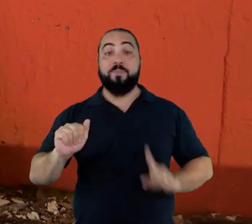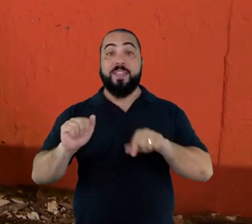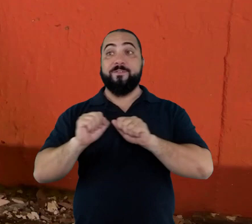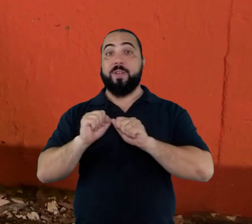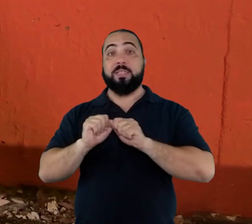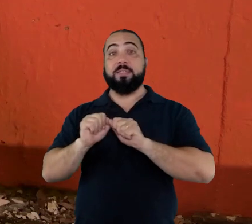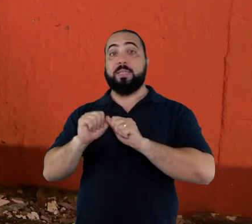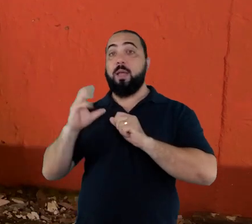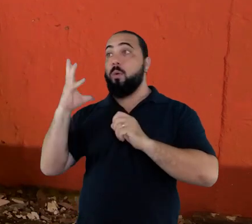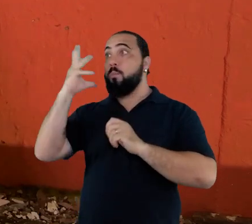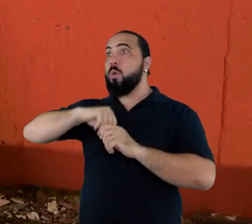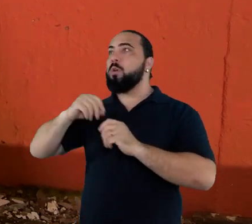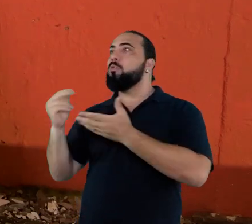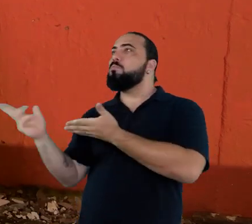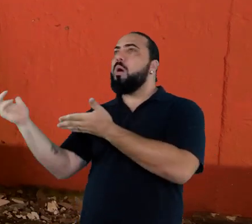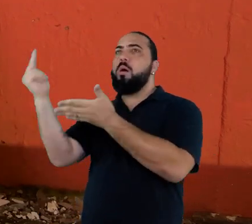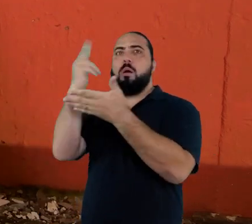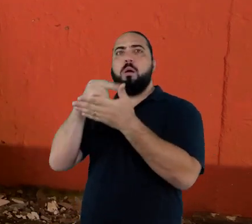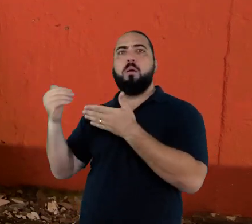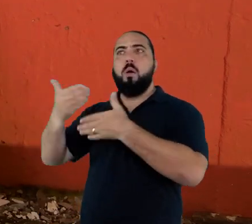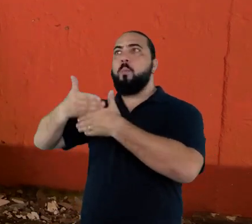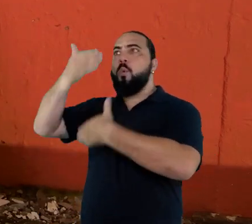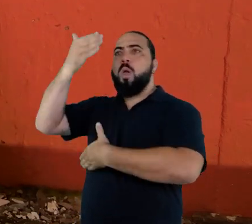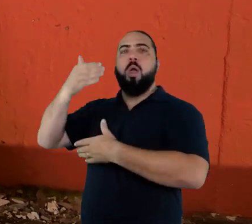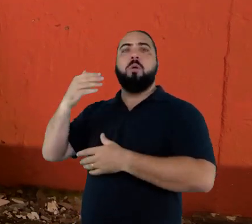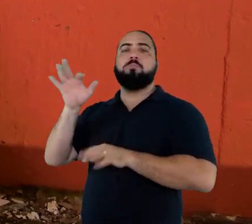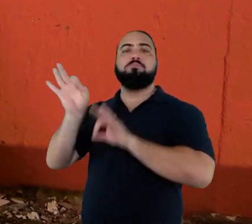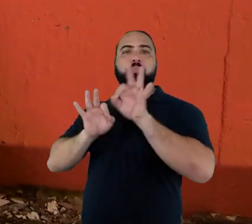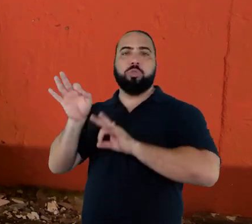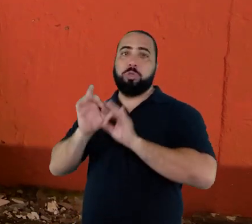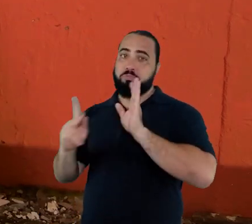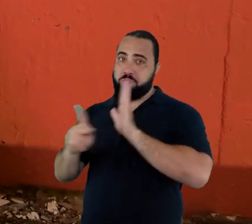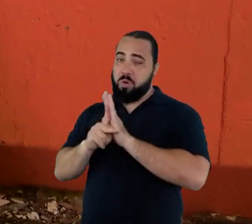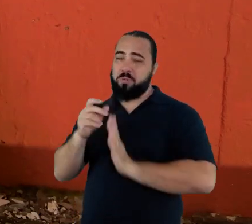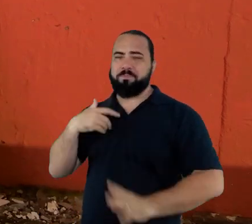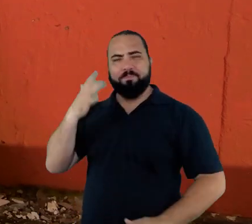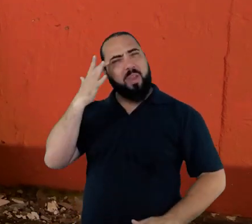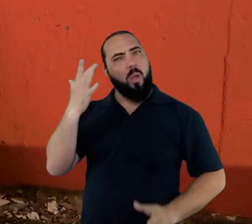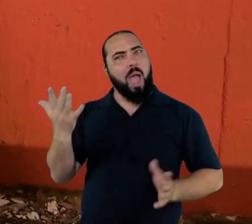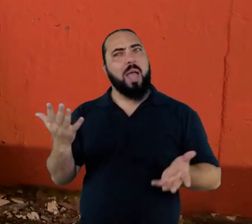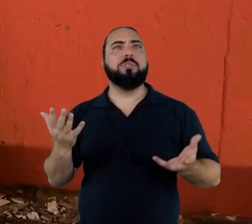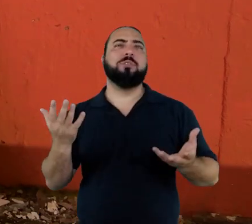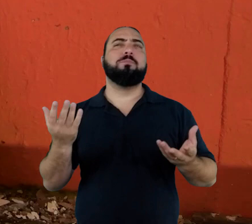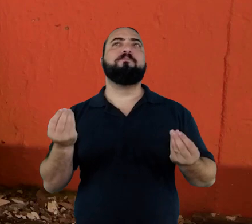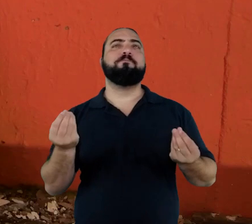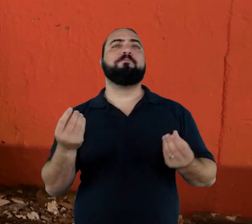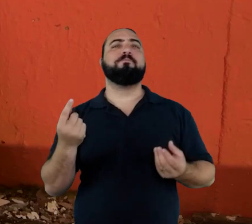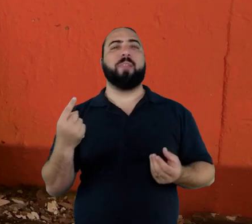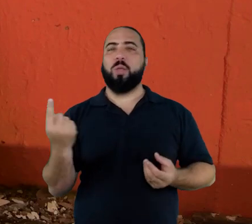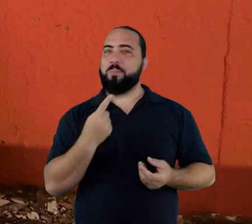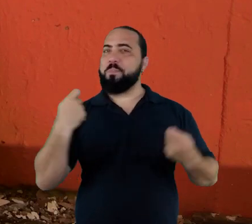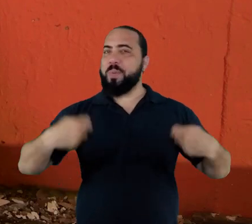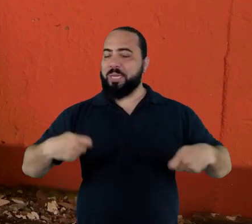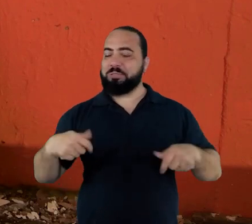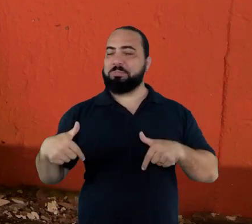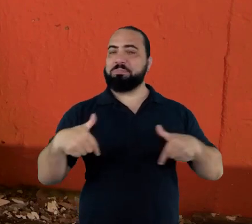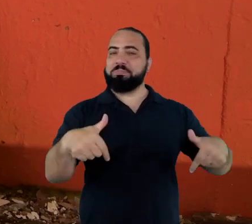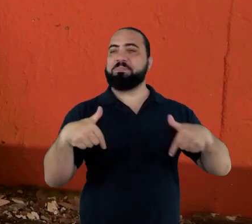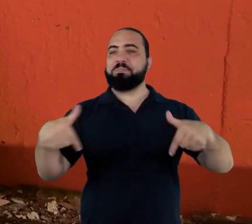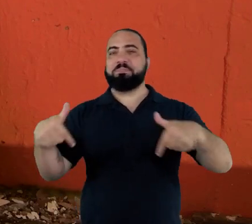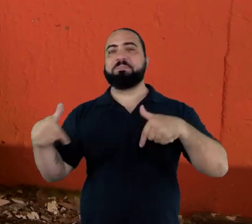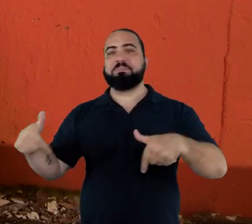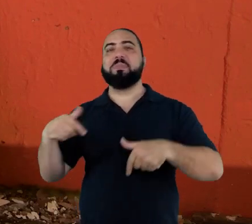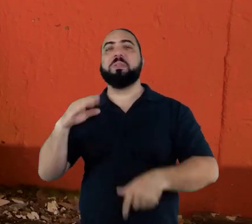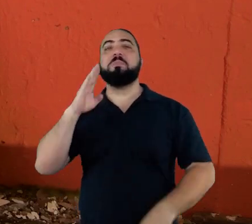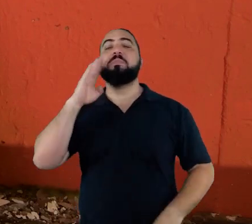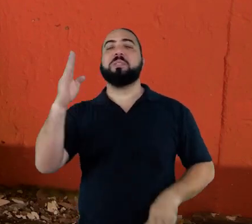ser feito um dos murais do projeto. Eu acho que a gente precisa de mais iniciativas